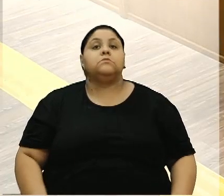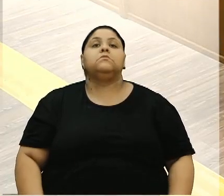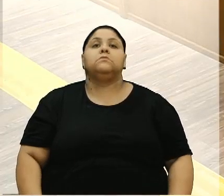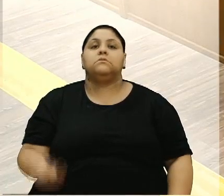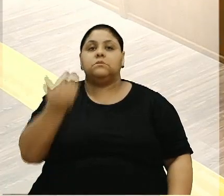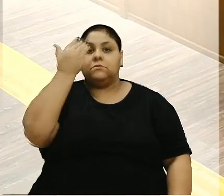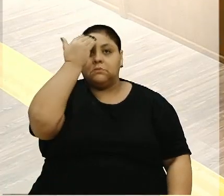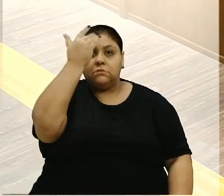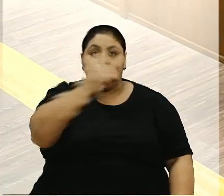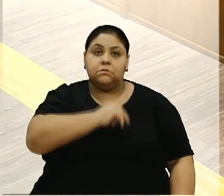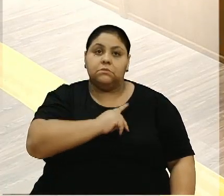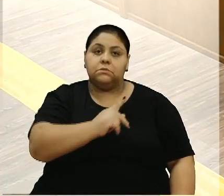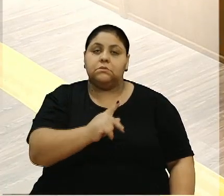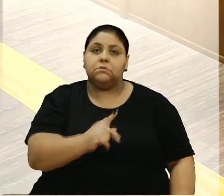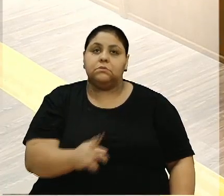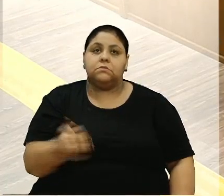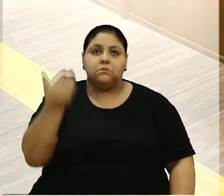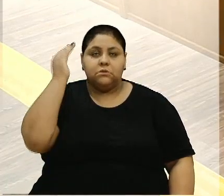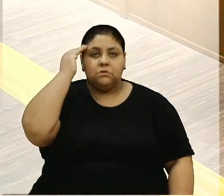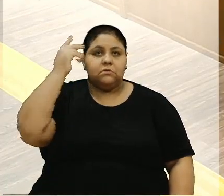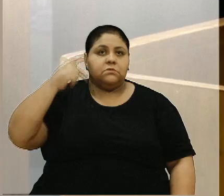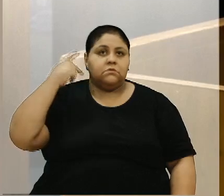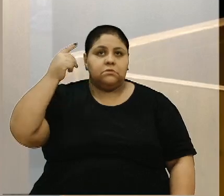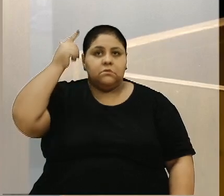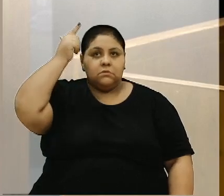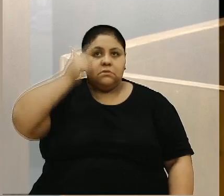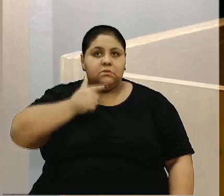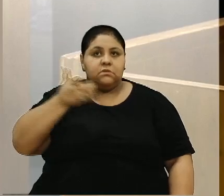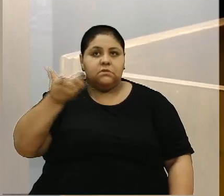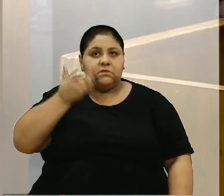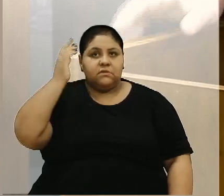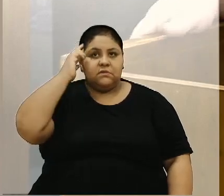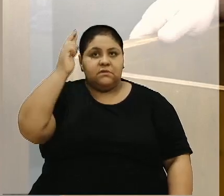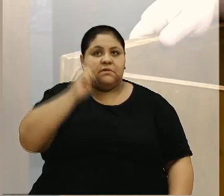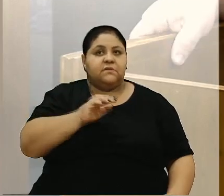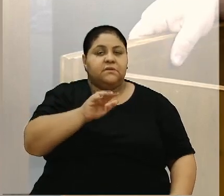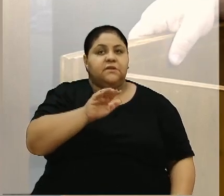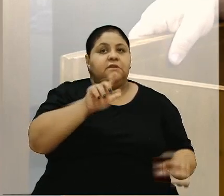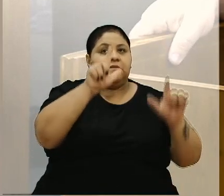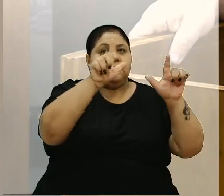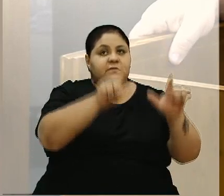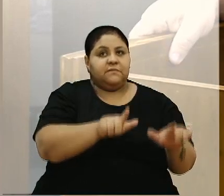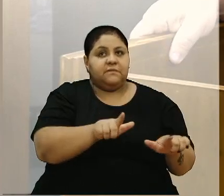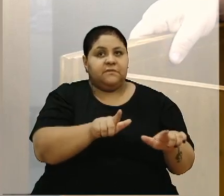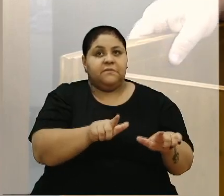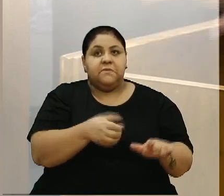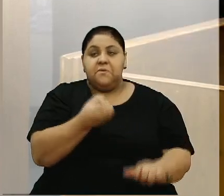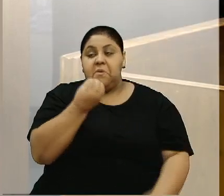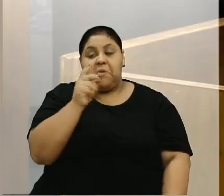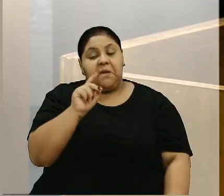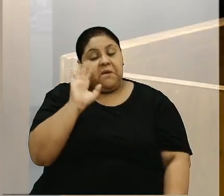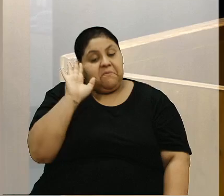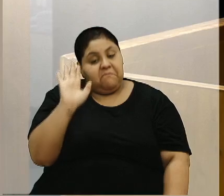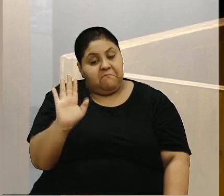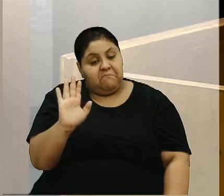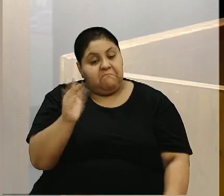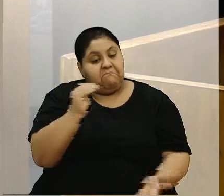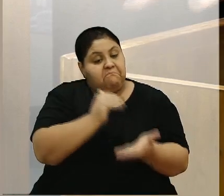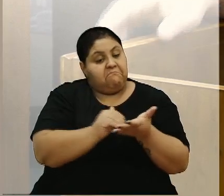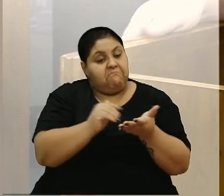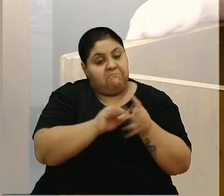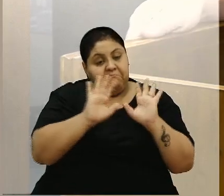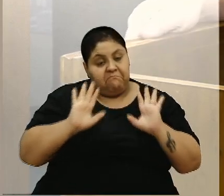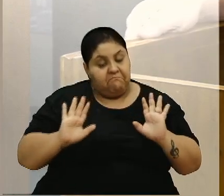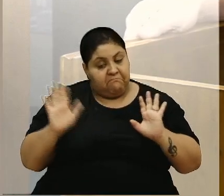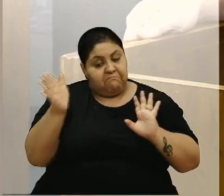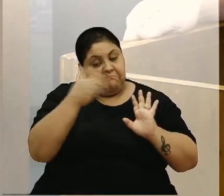Obrigado, presidente. Não sabia que o vereador Lucas já era chefe do gabinete, o vereador Scalco. Mas tudo bem, ele está decidido, os secretários. Mas vamos